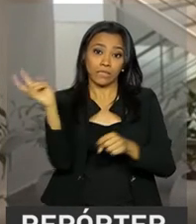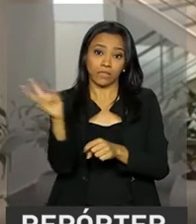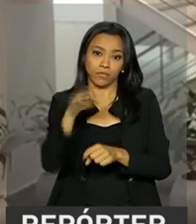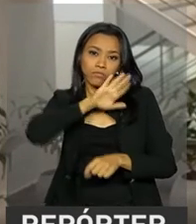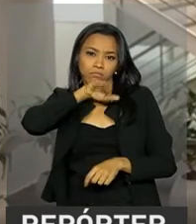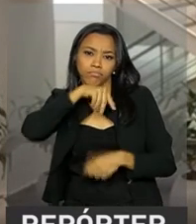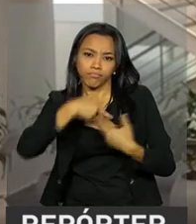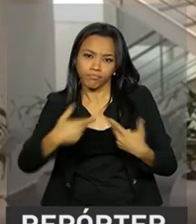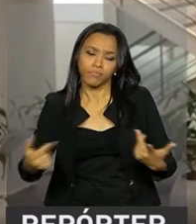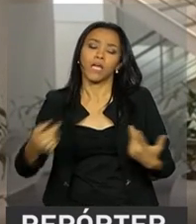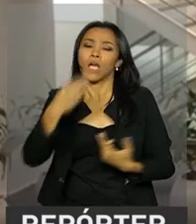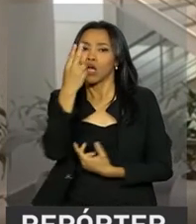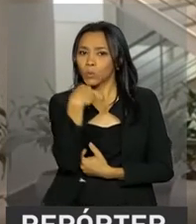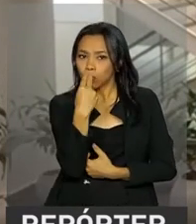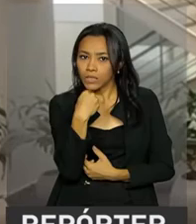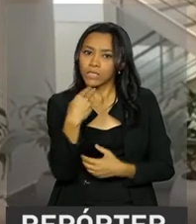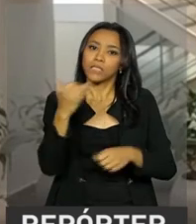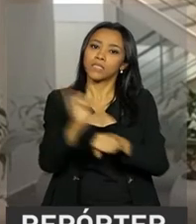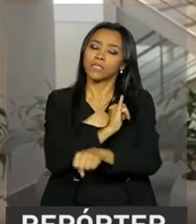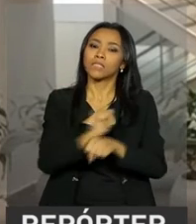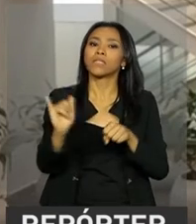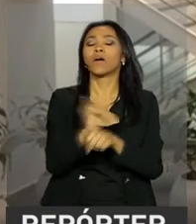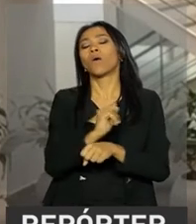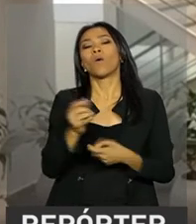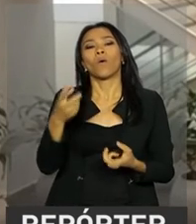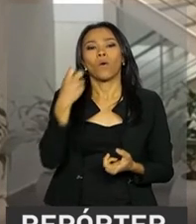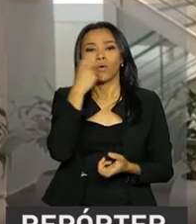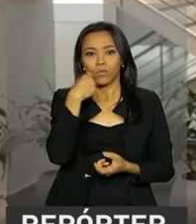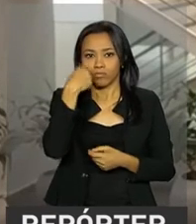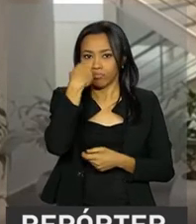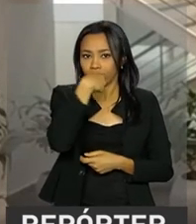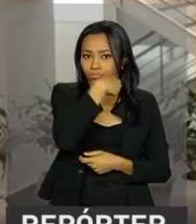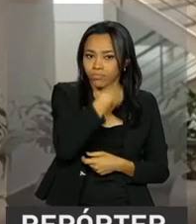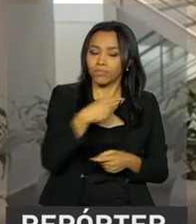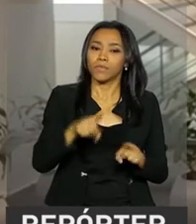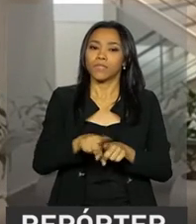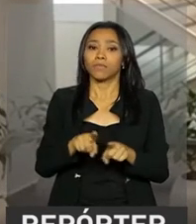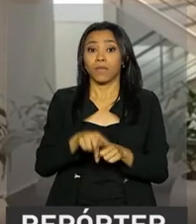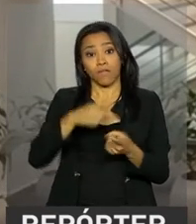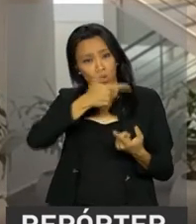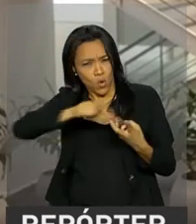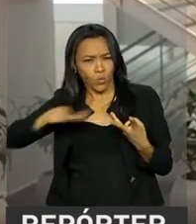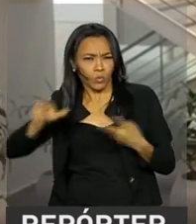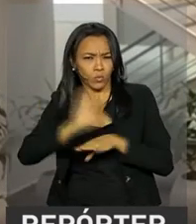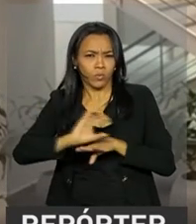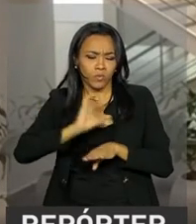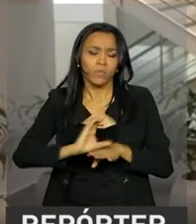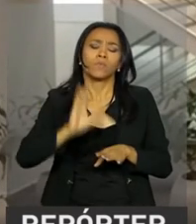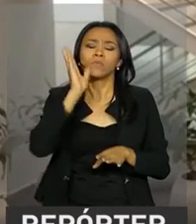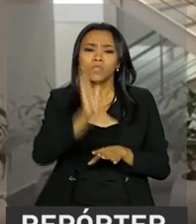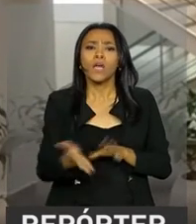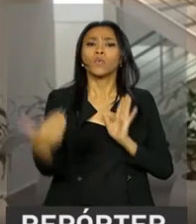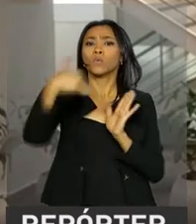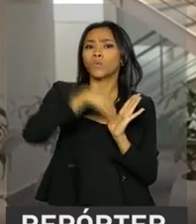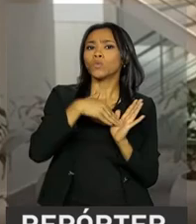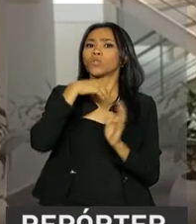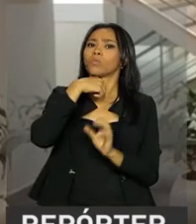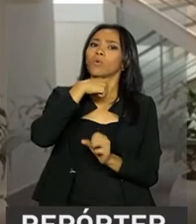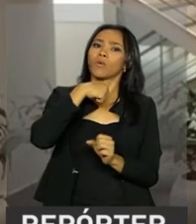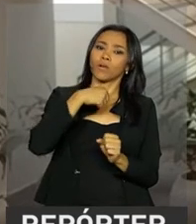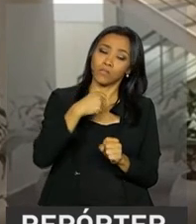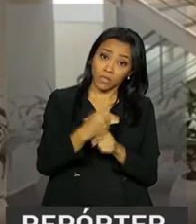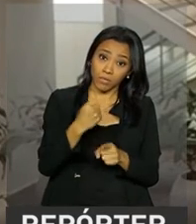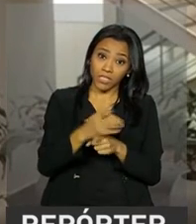veterinária, nutrição, odontologia, serviço social e zootecnia. Também foram avaliados os alunos do último ano de cursos